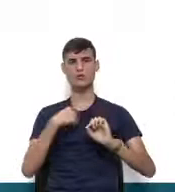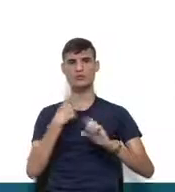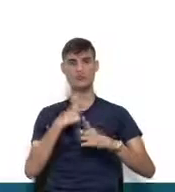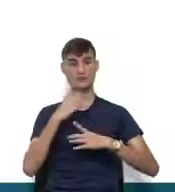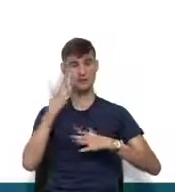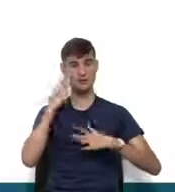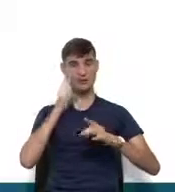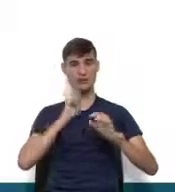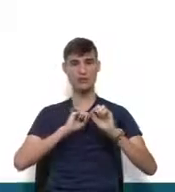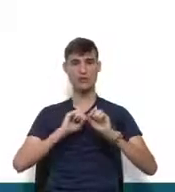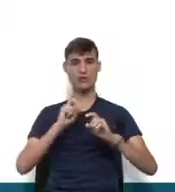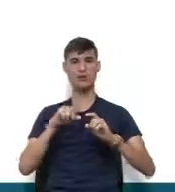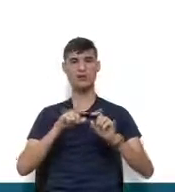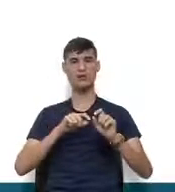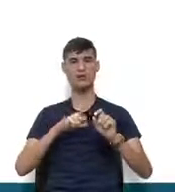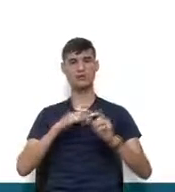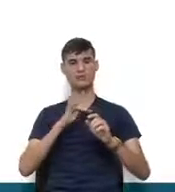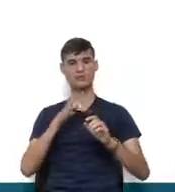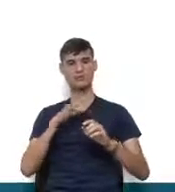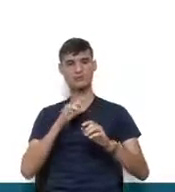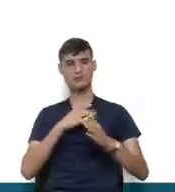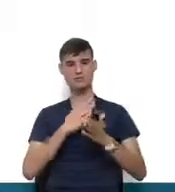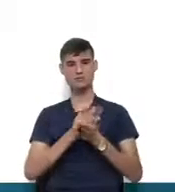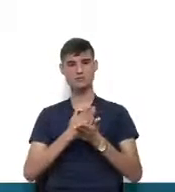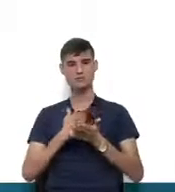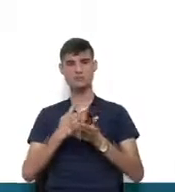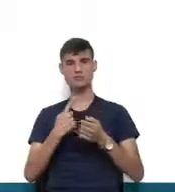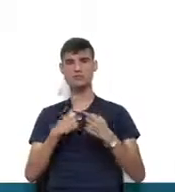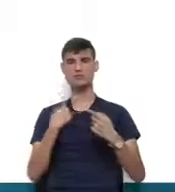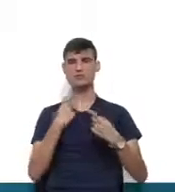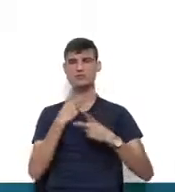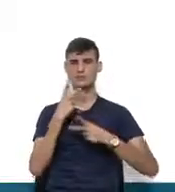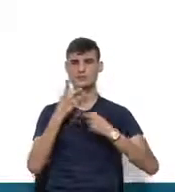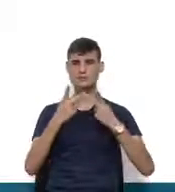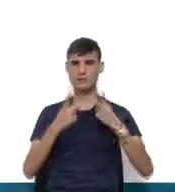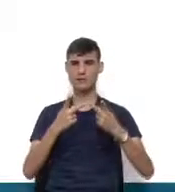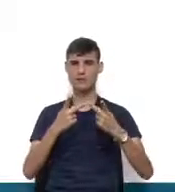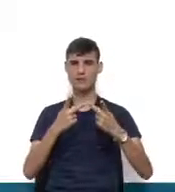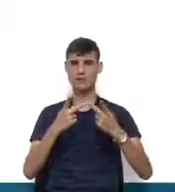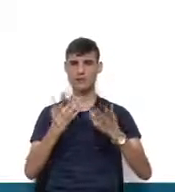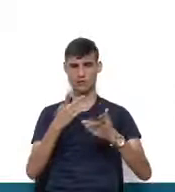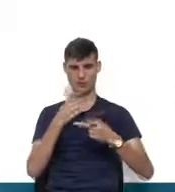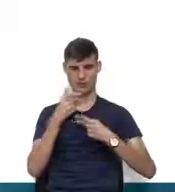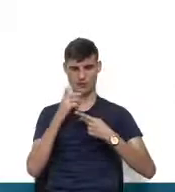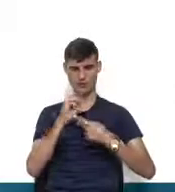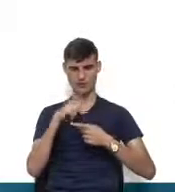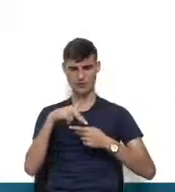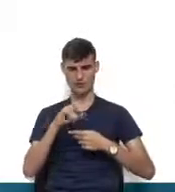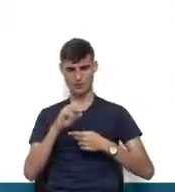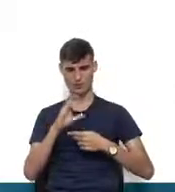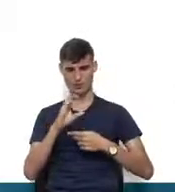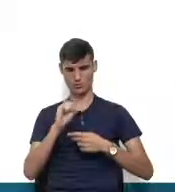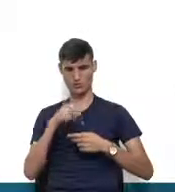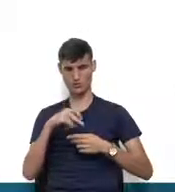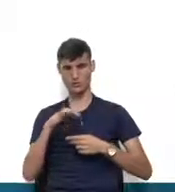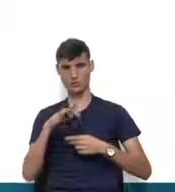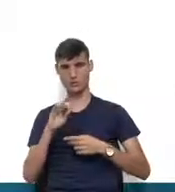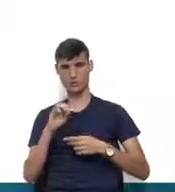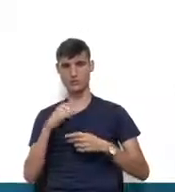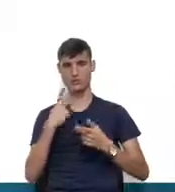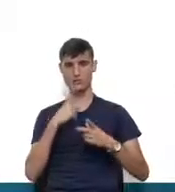que entender o que é uma função periódica. Por que a gente está falando de função periódica? Quando eu falo de seno, de cosseno, nós